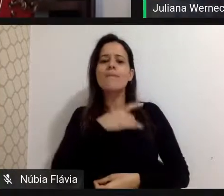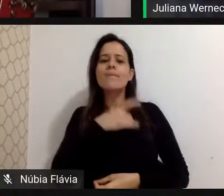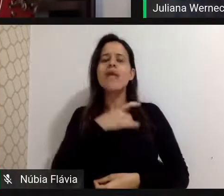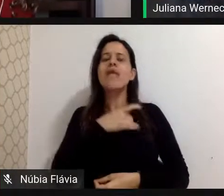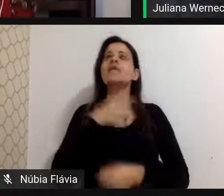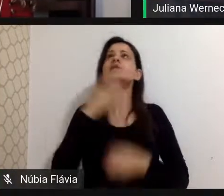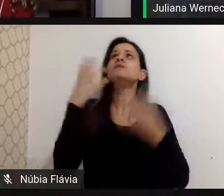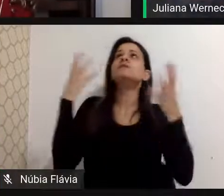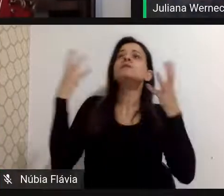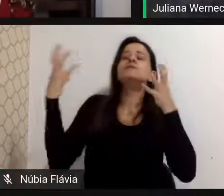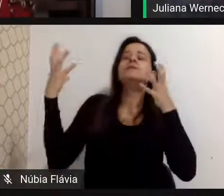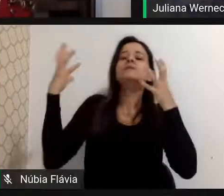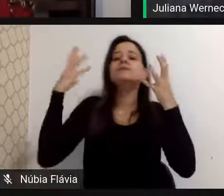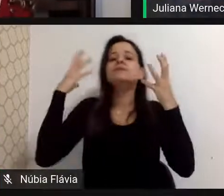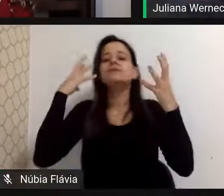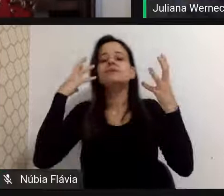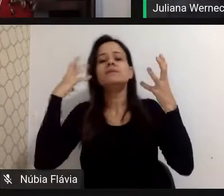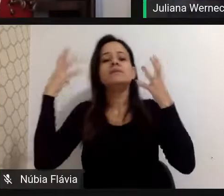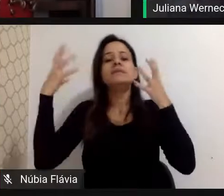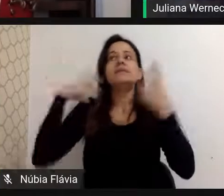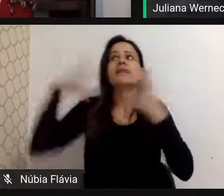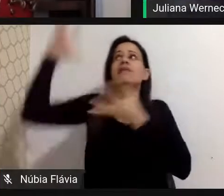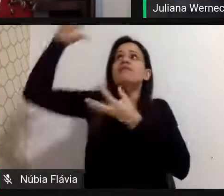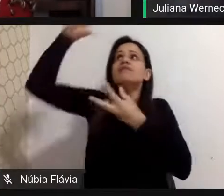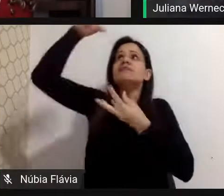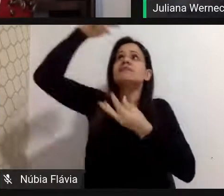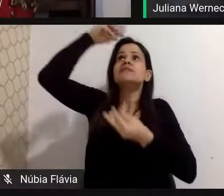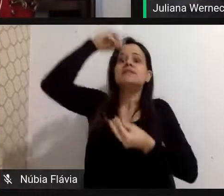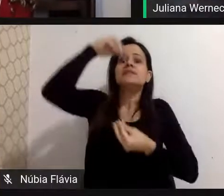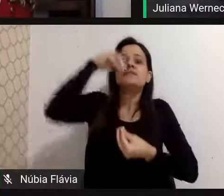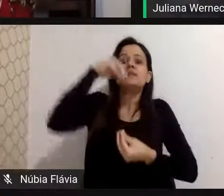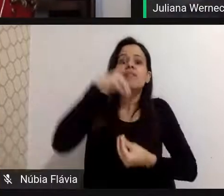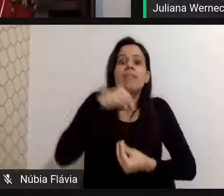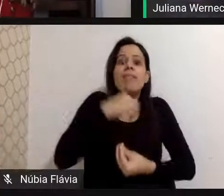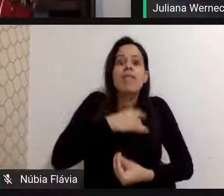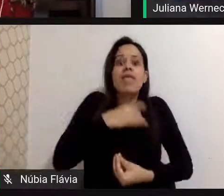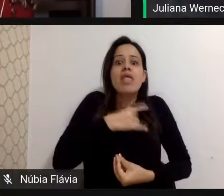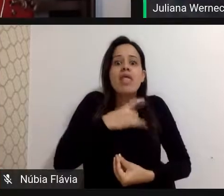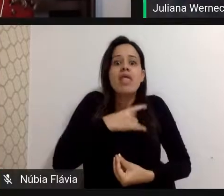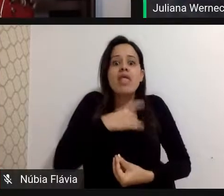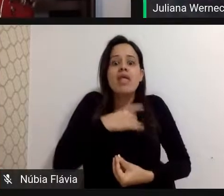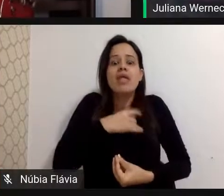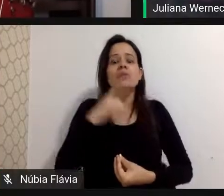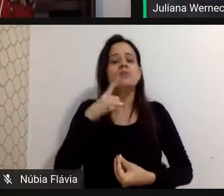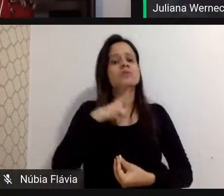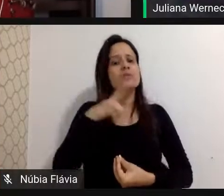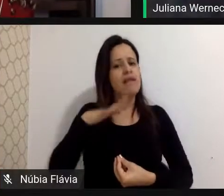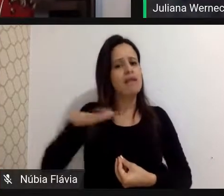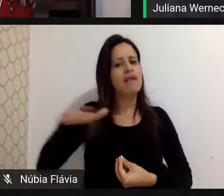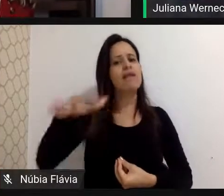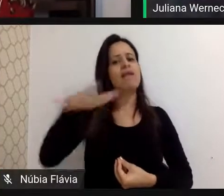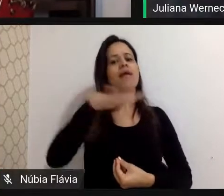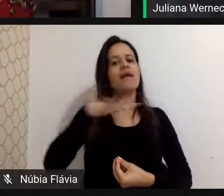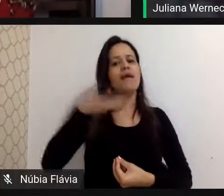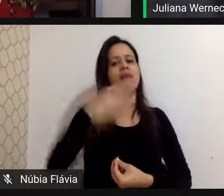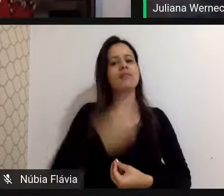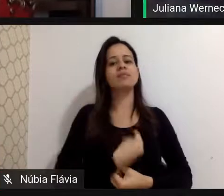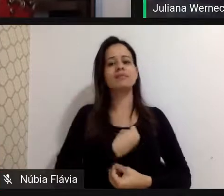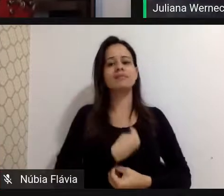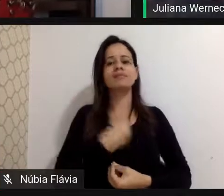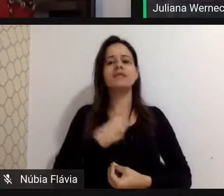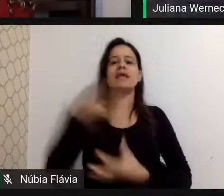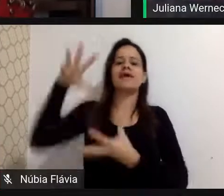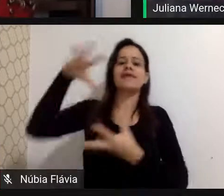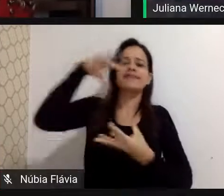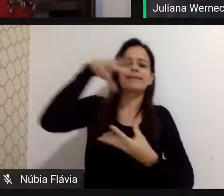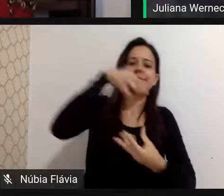e aí cada um de nós tem seus fantasmas para cada um, né, dos campos da vida, né, são fantasmas reais e